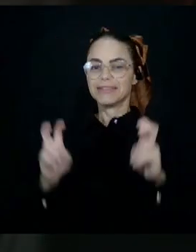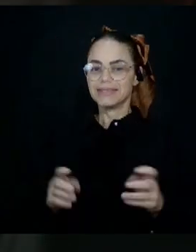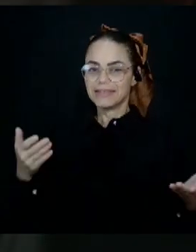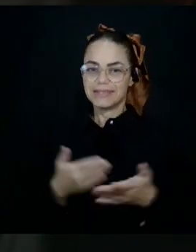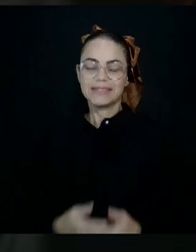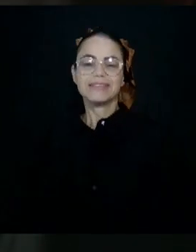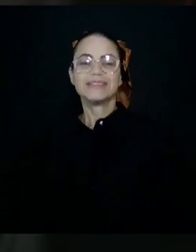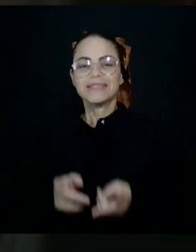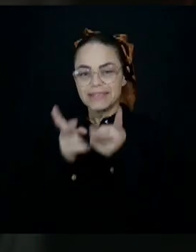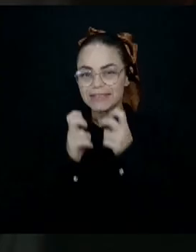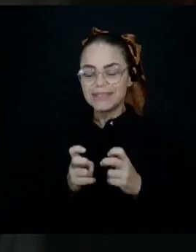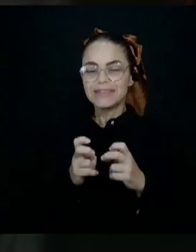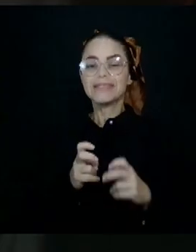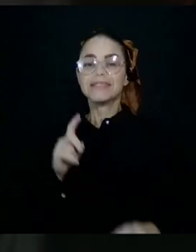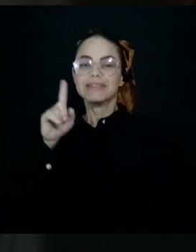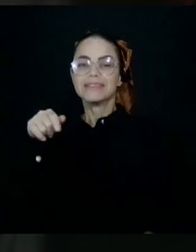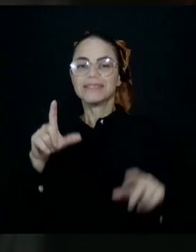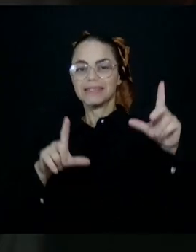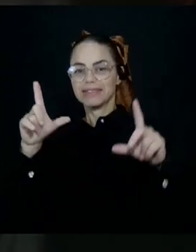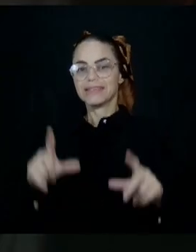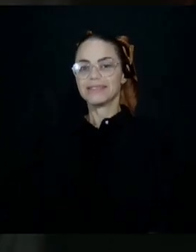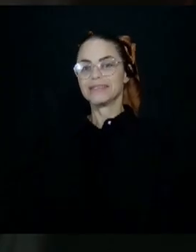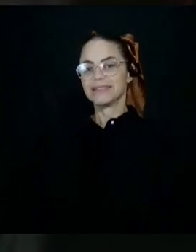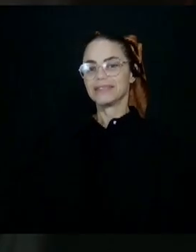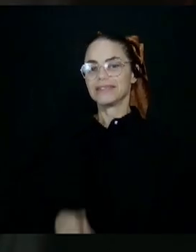lado. Ó, tá aqui, ó,